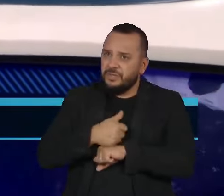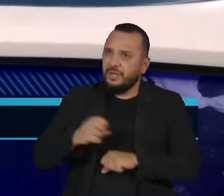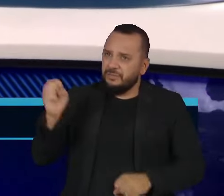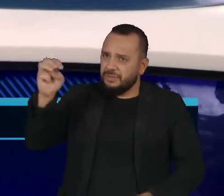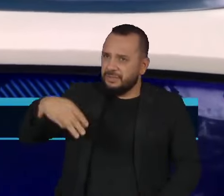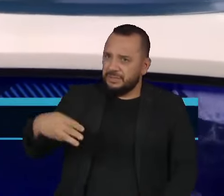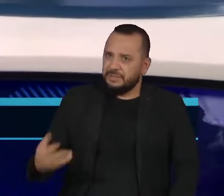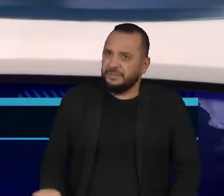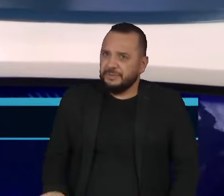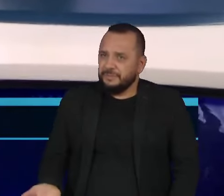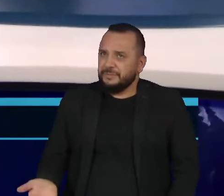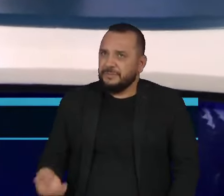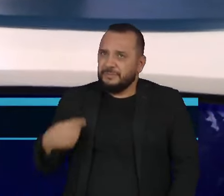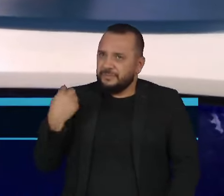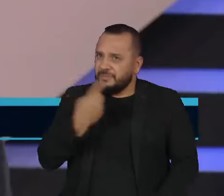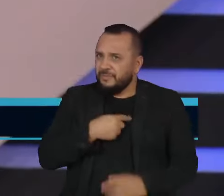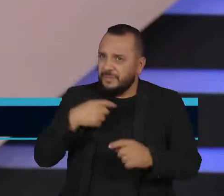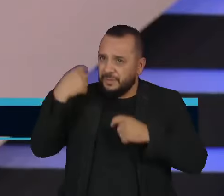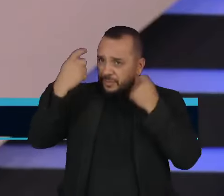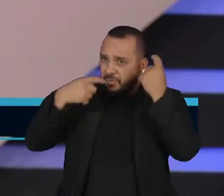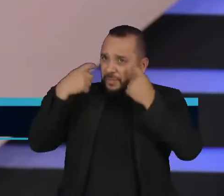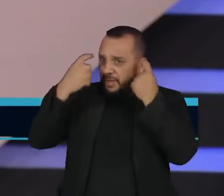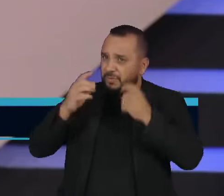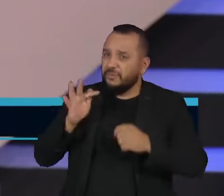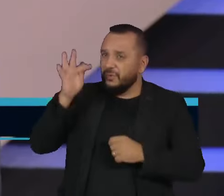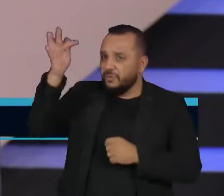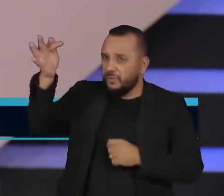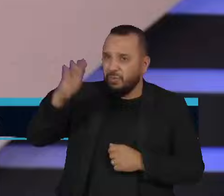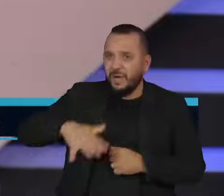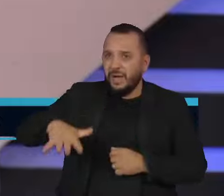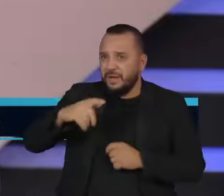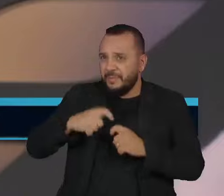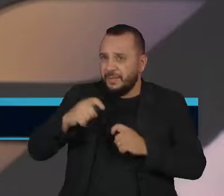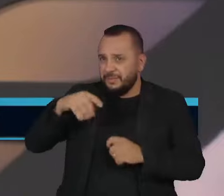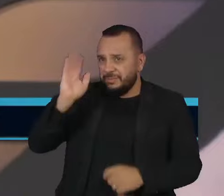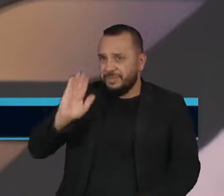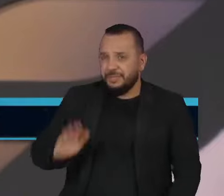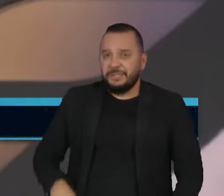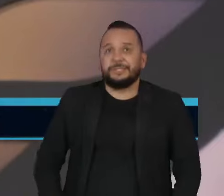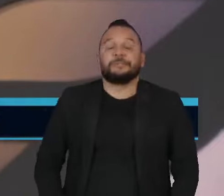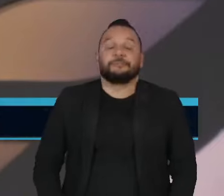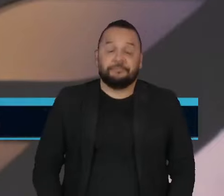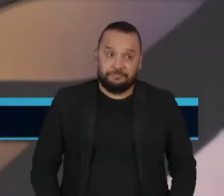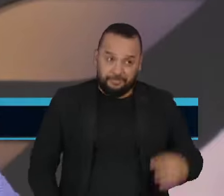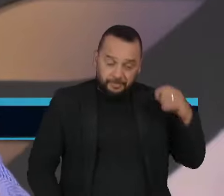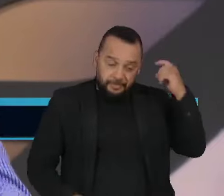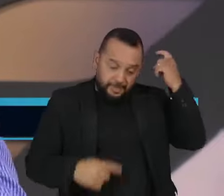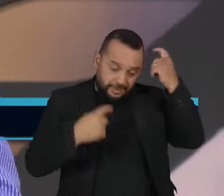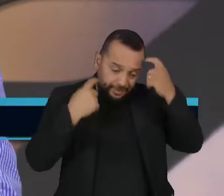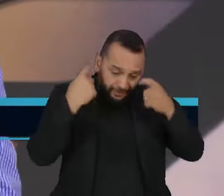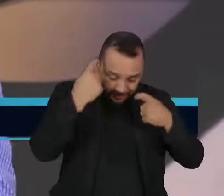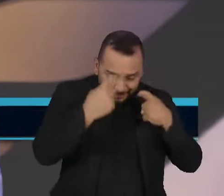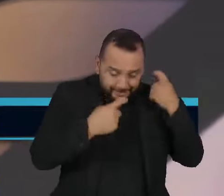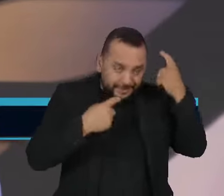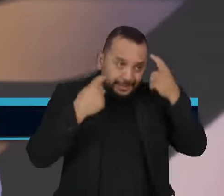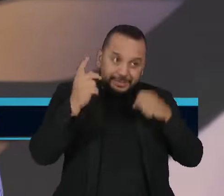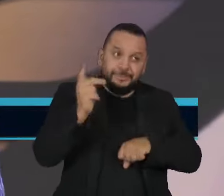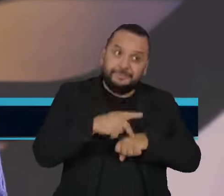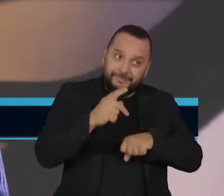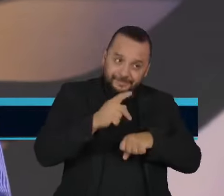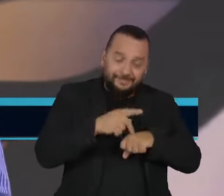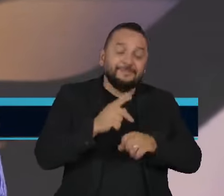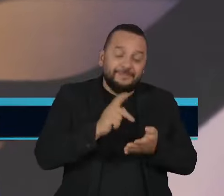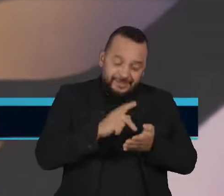Há motivos para a gente se preocupar com o futuro da medicina no Brasil? Muito. Muito motivo para